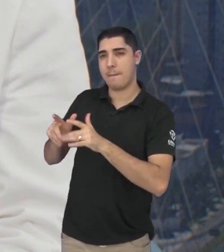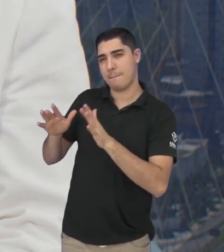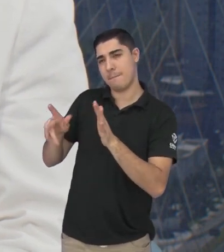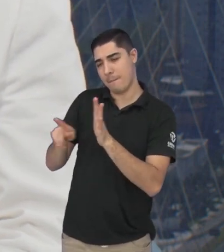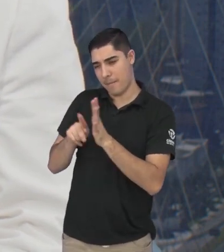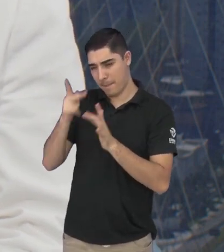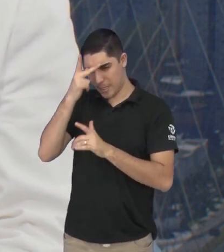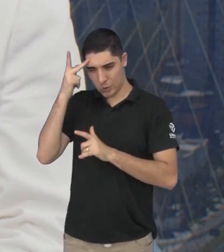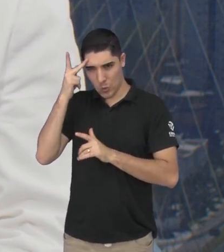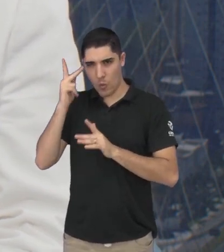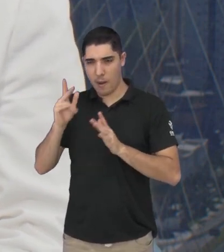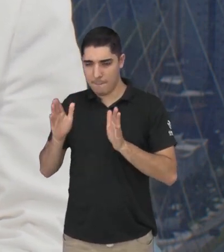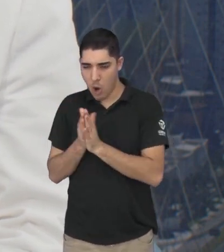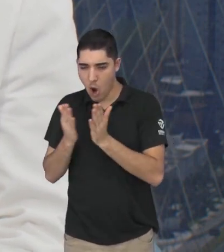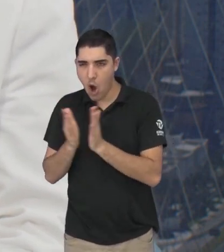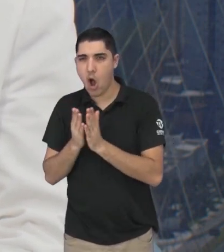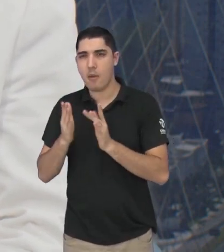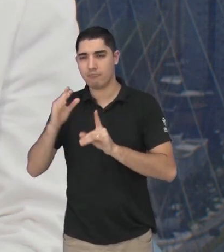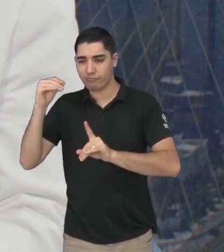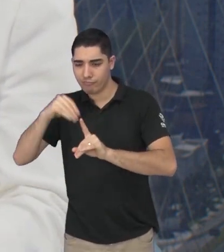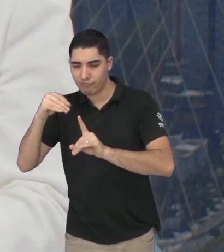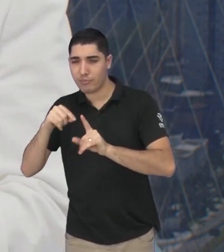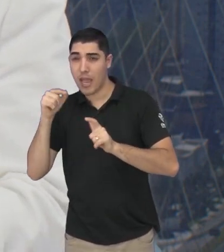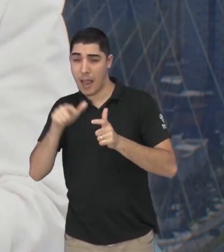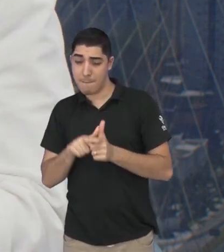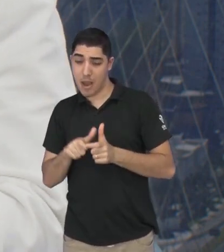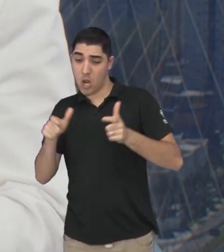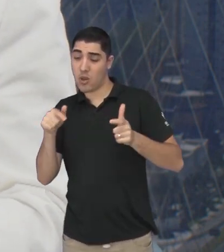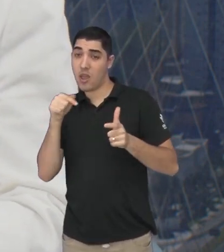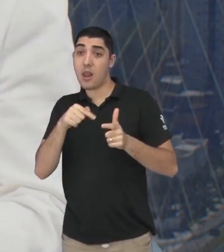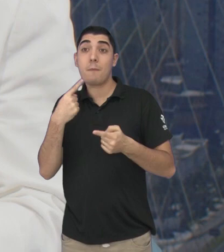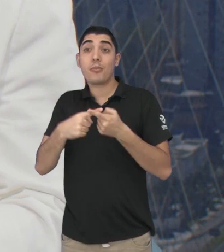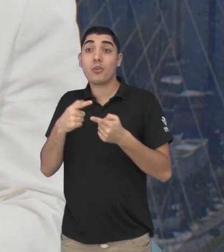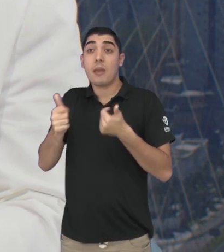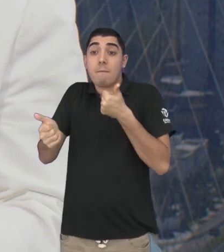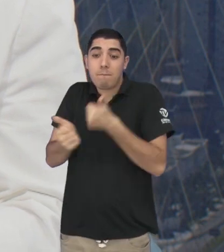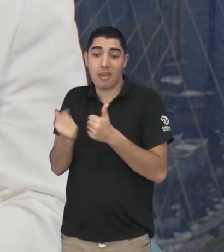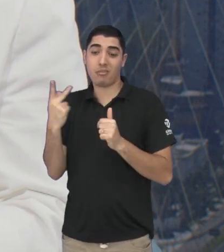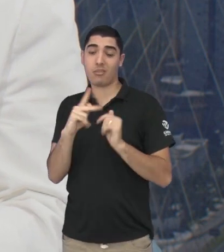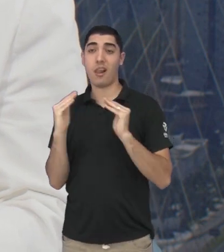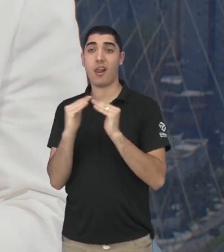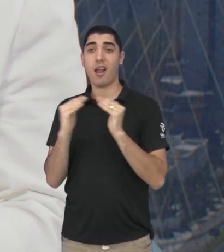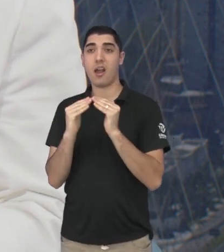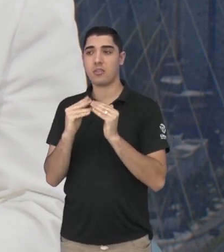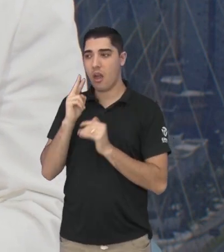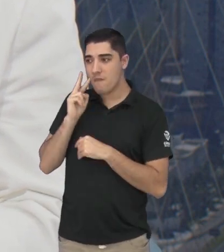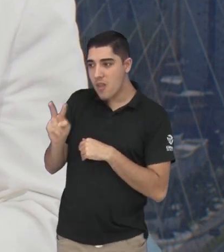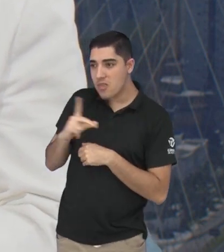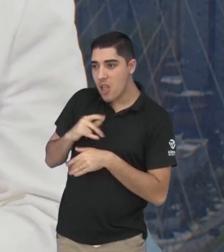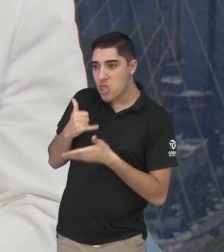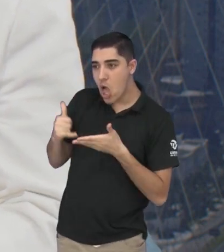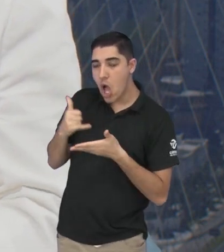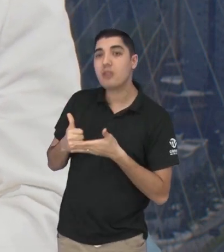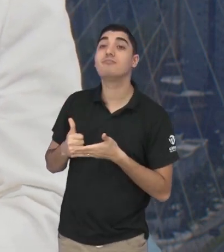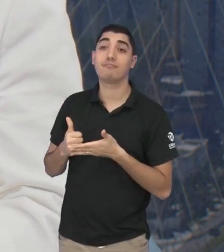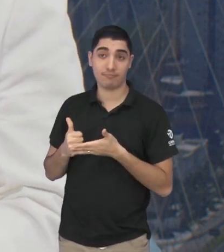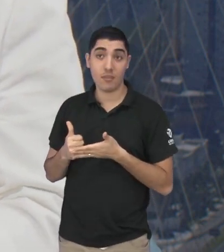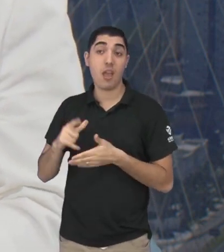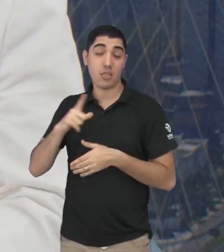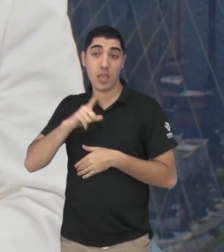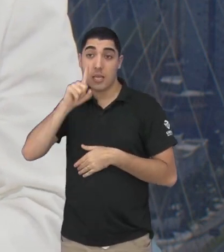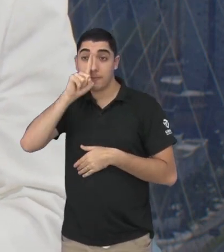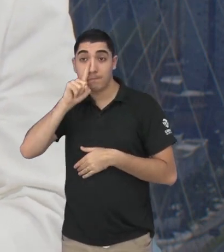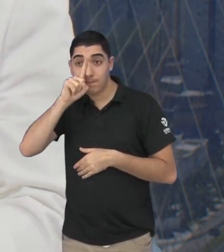pessoas muito mais vulneráveis, porque está ali, ó, na porta de casa, né? Aí a gente entra nos fatores de risco